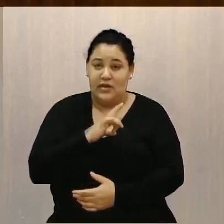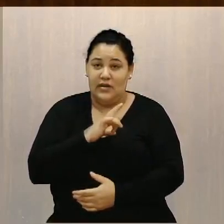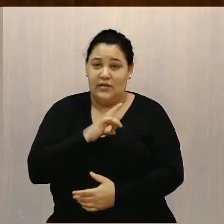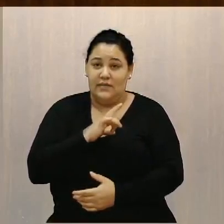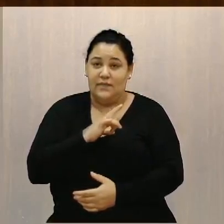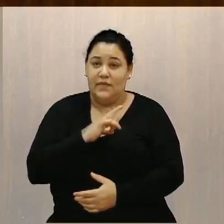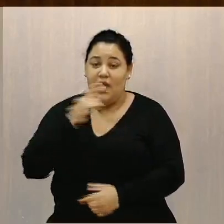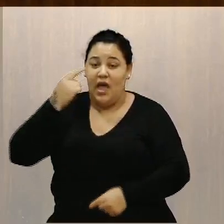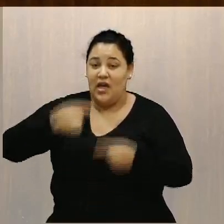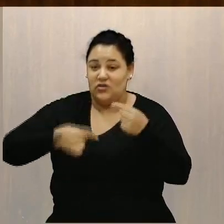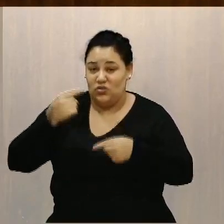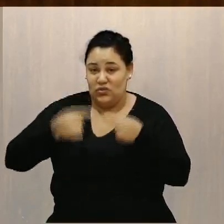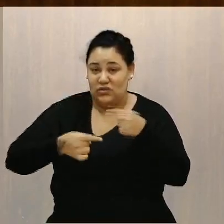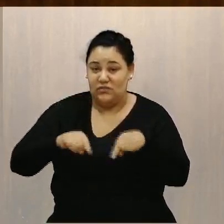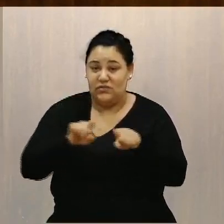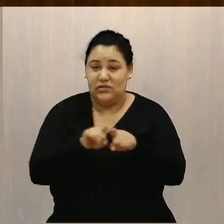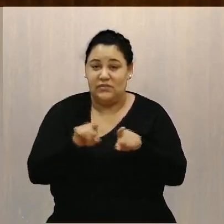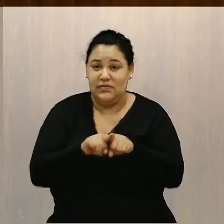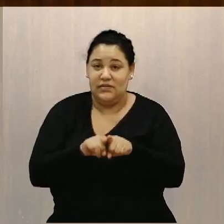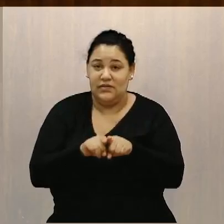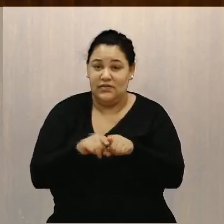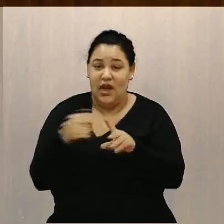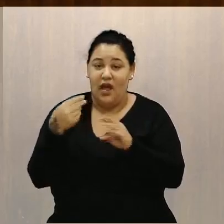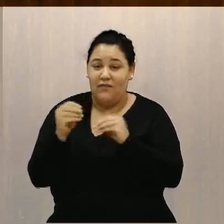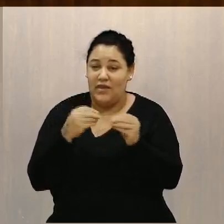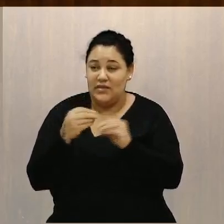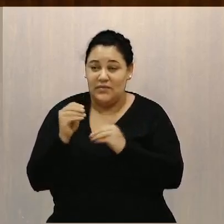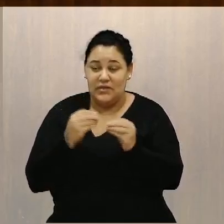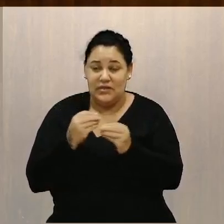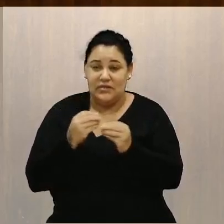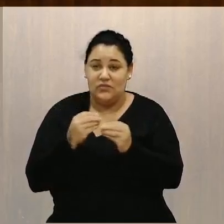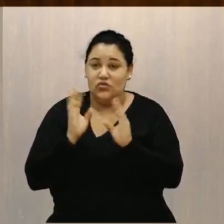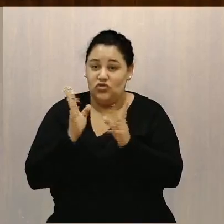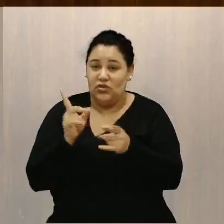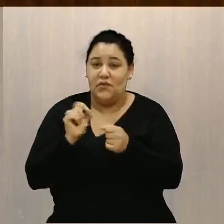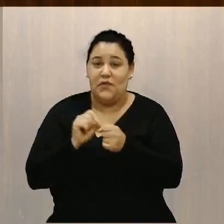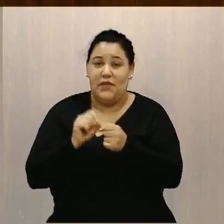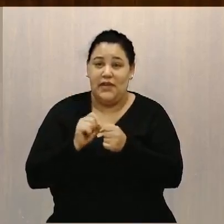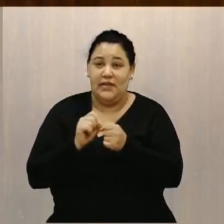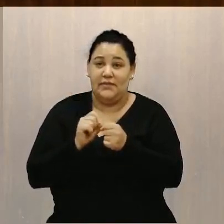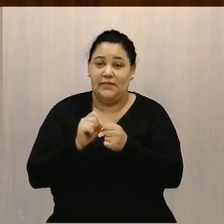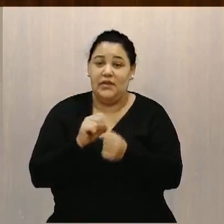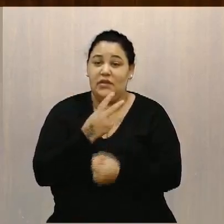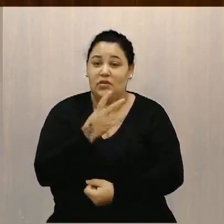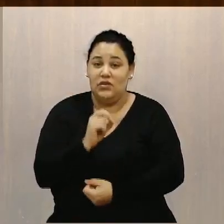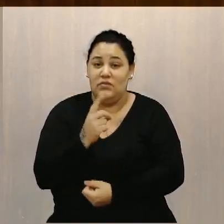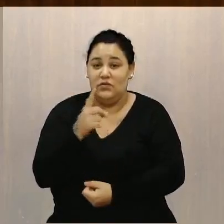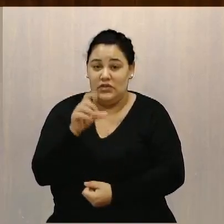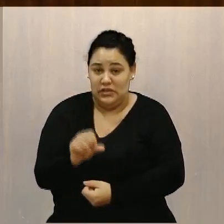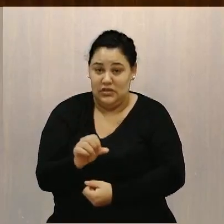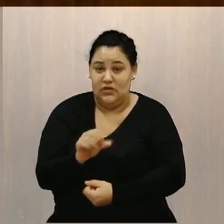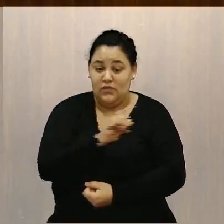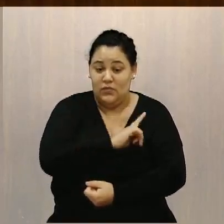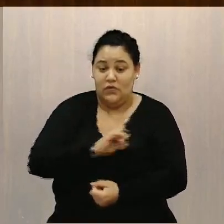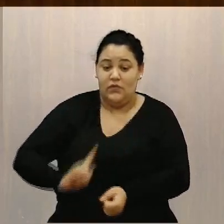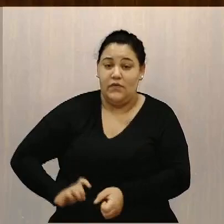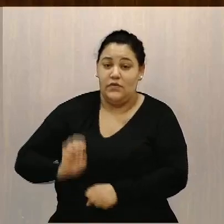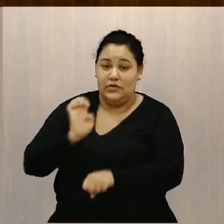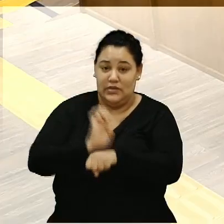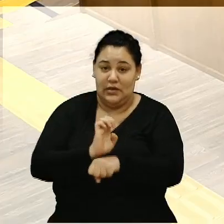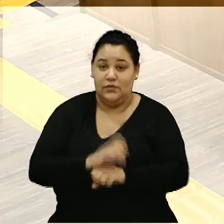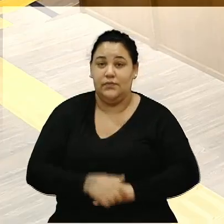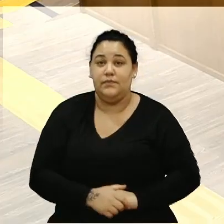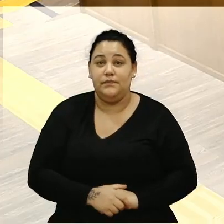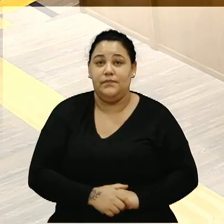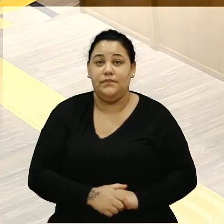inclusive revogar essas flexibilizações que foi feita em 2019 pelo governo estadual. É